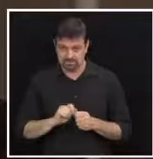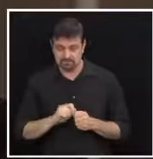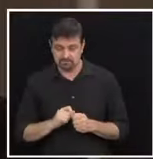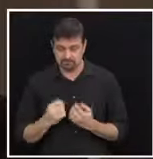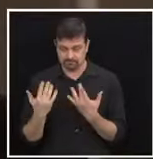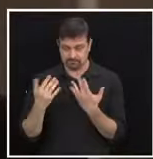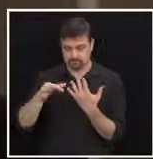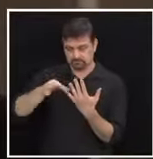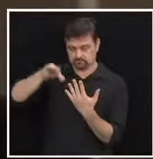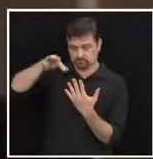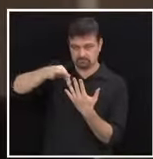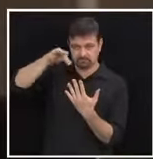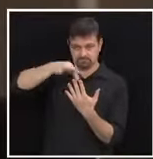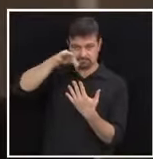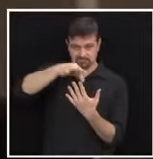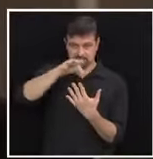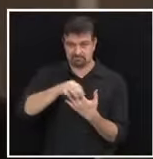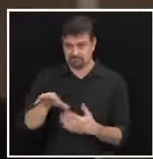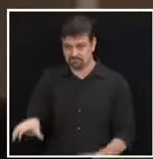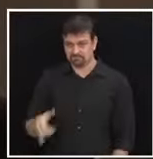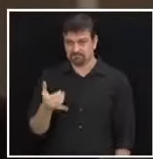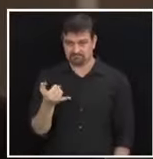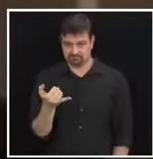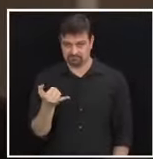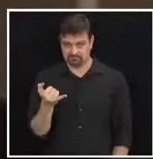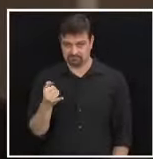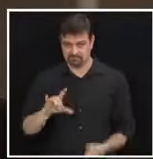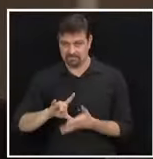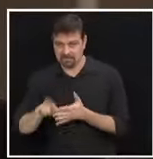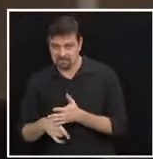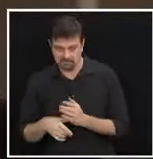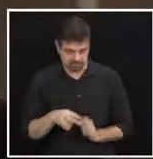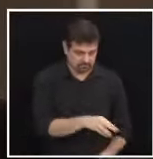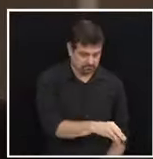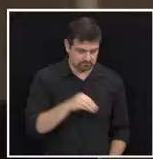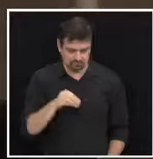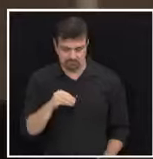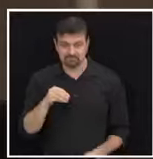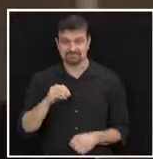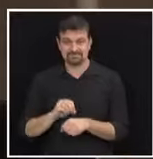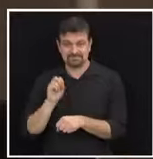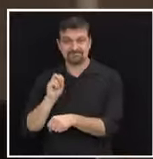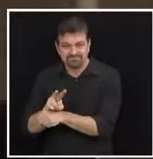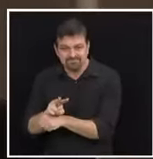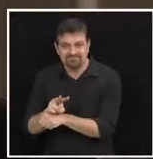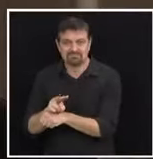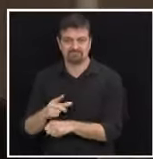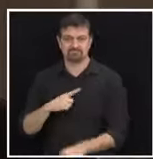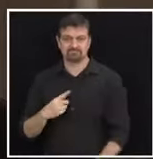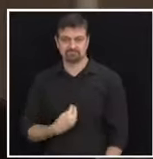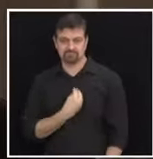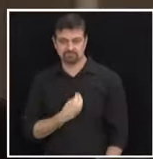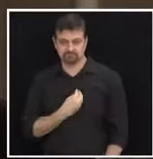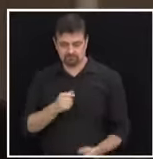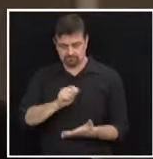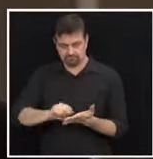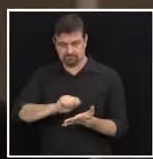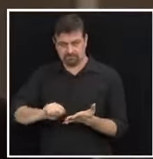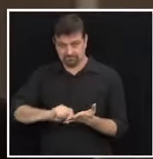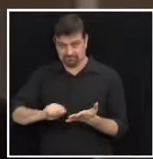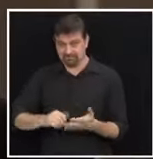a luva e por um motivo ou outro ele encosta na luva de novo e pega a caneta e faz uma prescrição. Ele pode estar